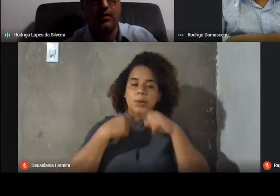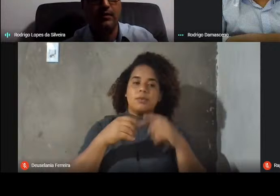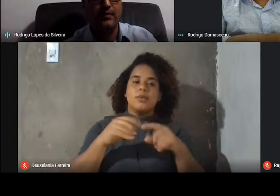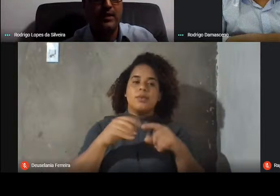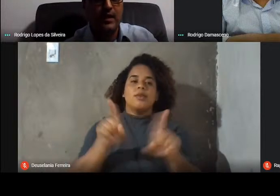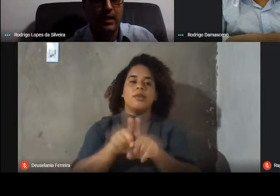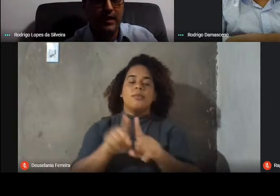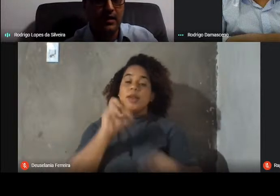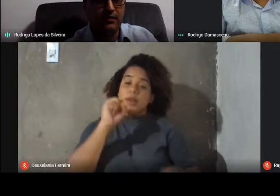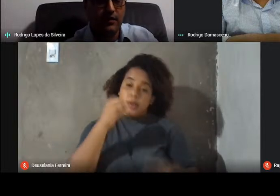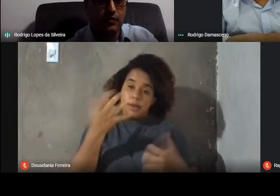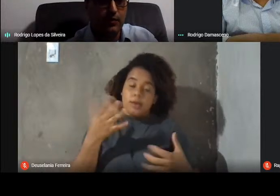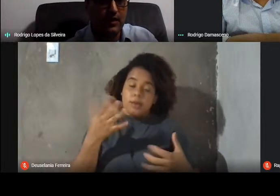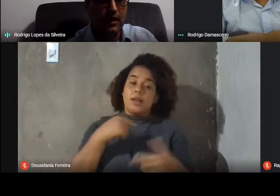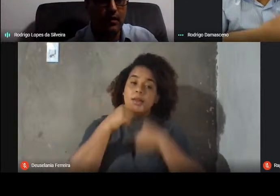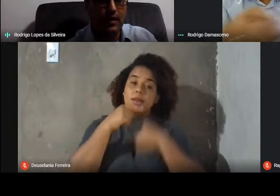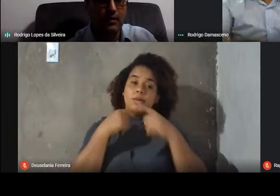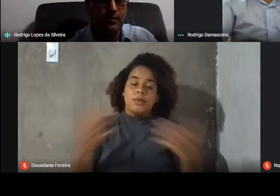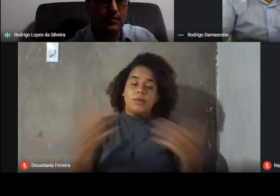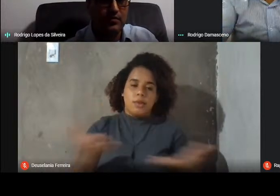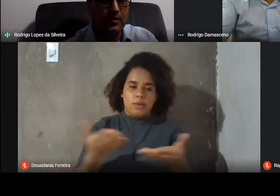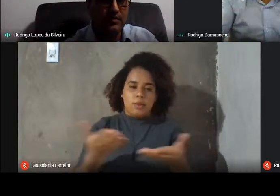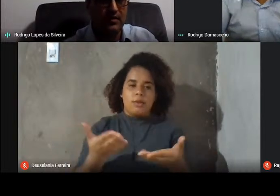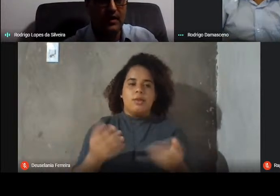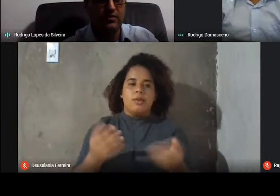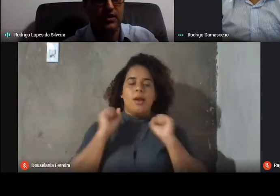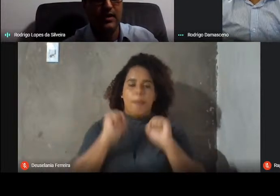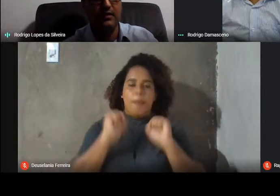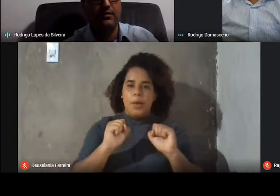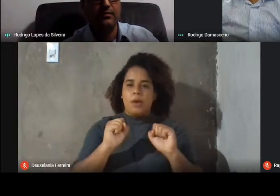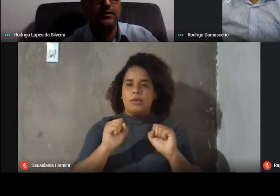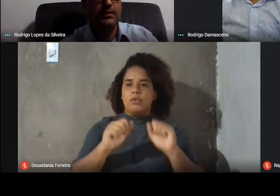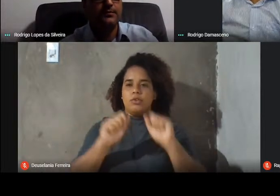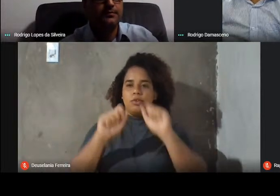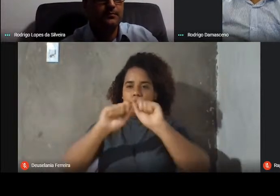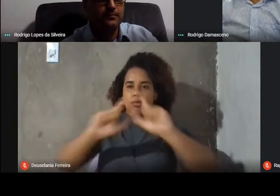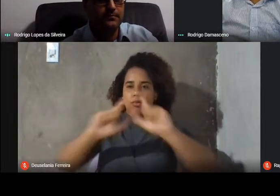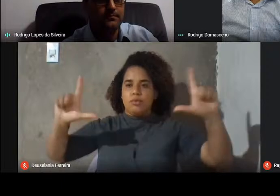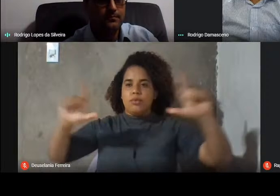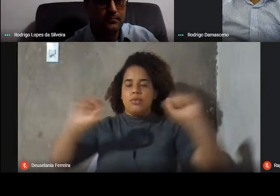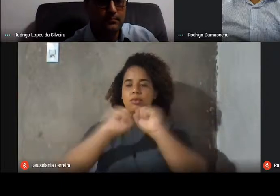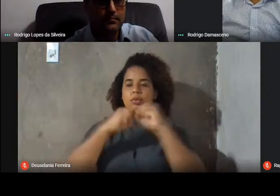dúvidas agora. Aí, Rafael, se tu puder colocar novamente bem esse slide, eu te agradeço.